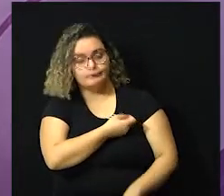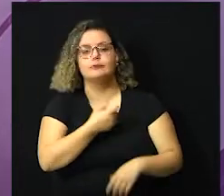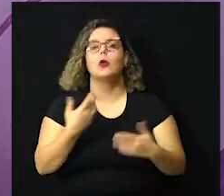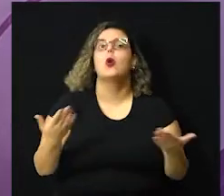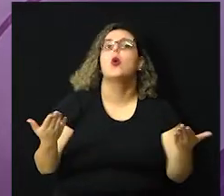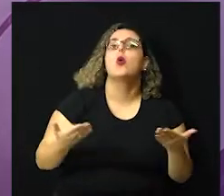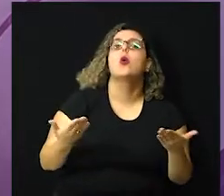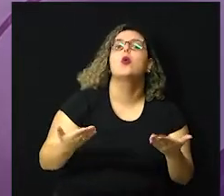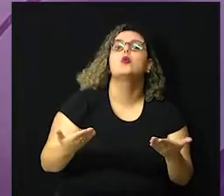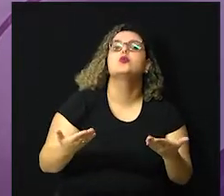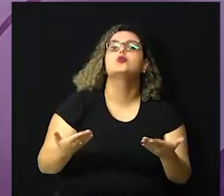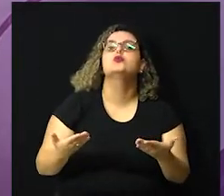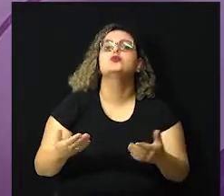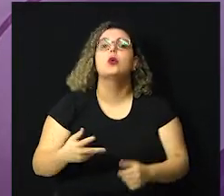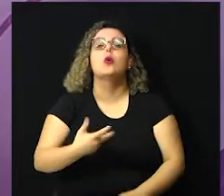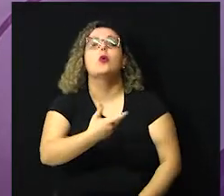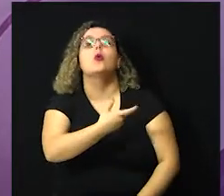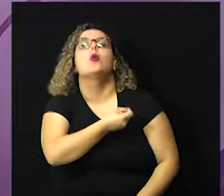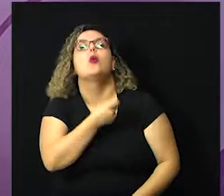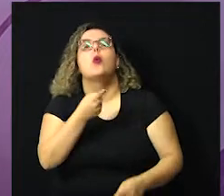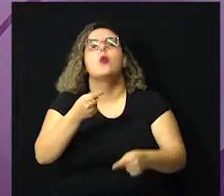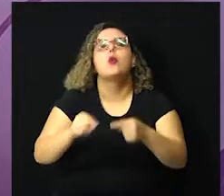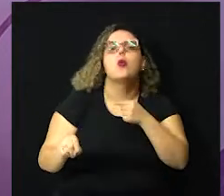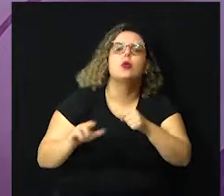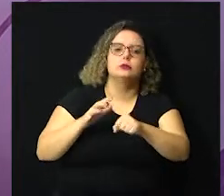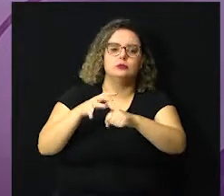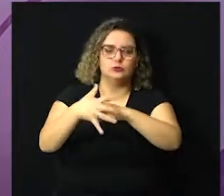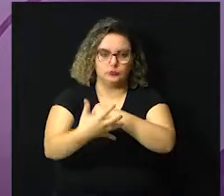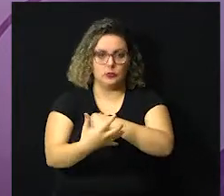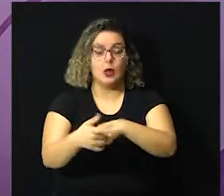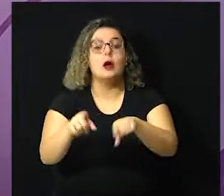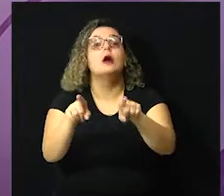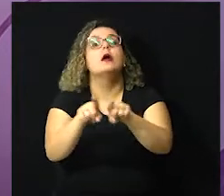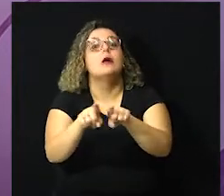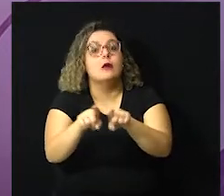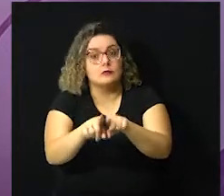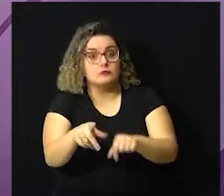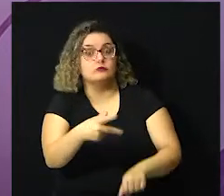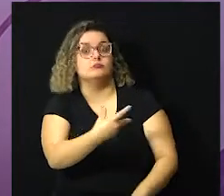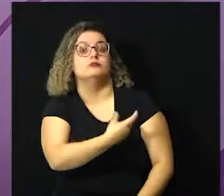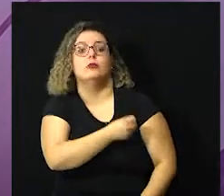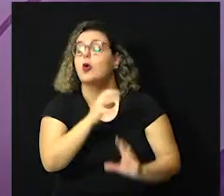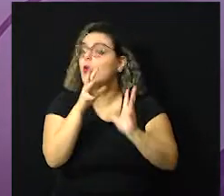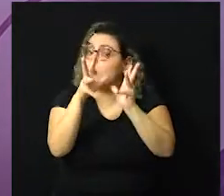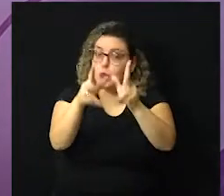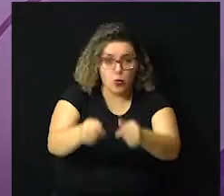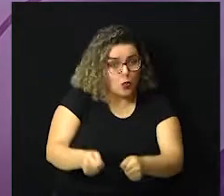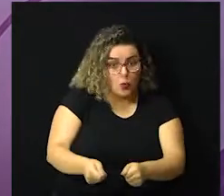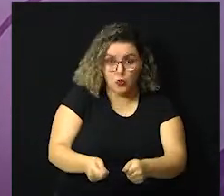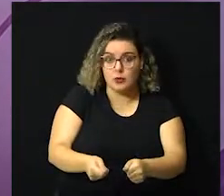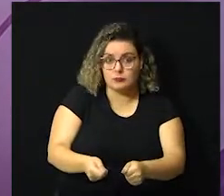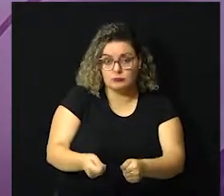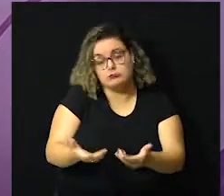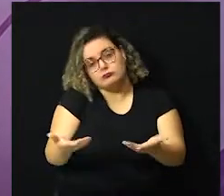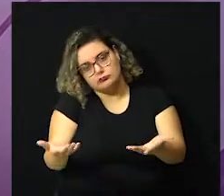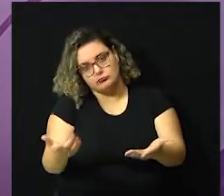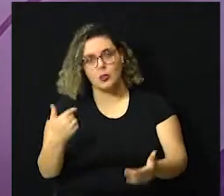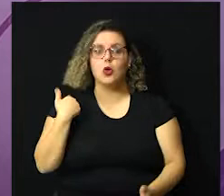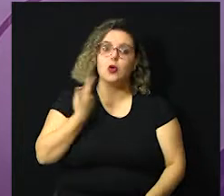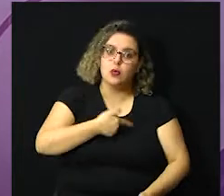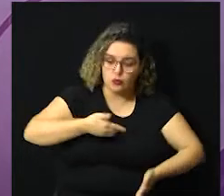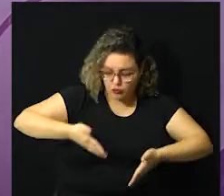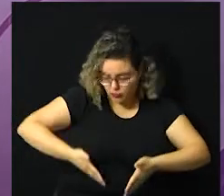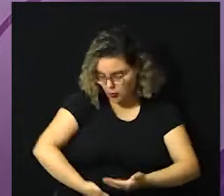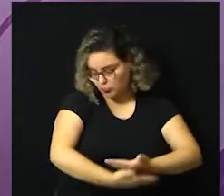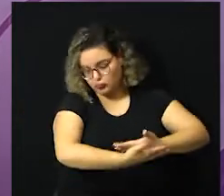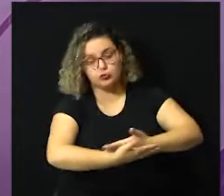aqui a gente vai abordar a vacina contra a Covid-19, mas também a vacinação em geral. Afinal, a gente nasce,